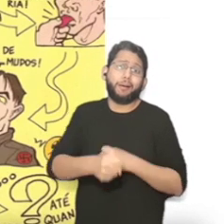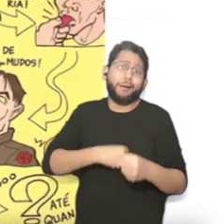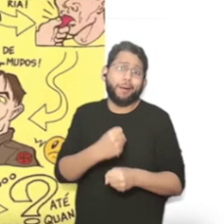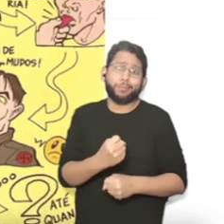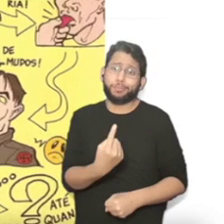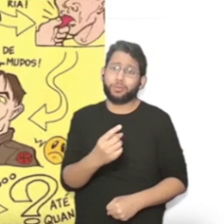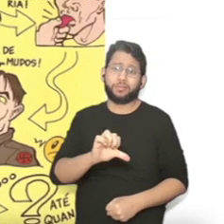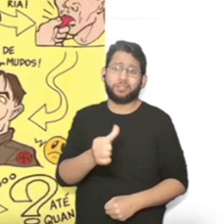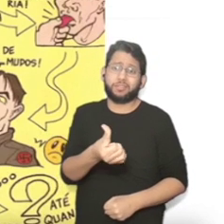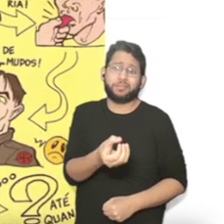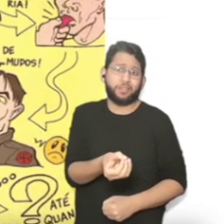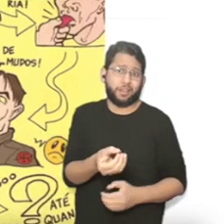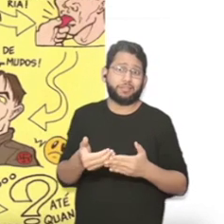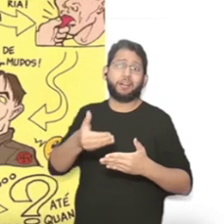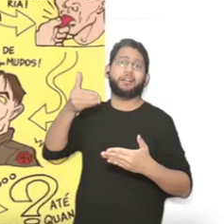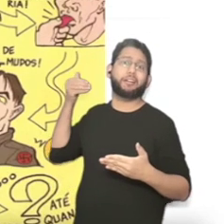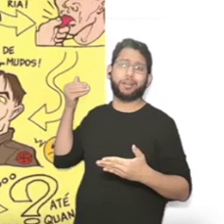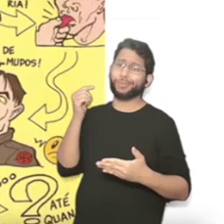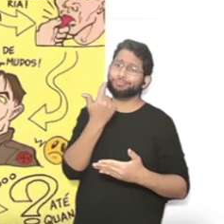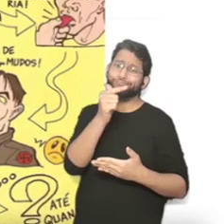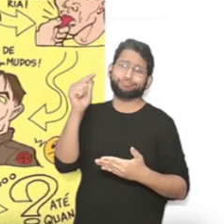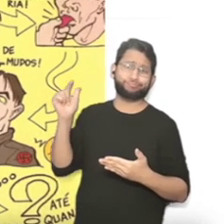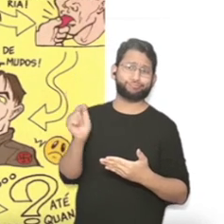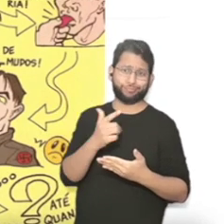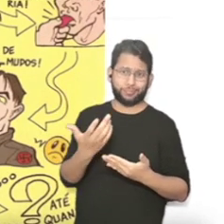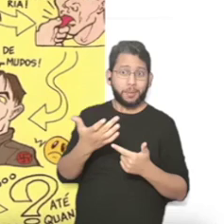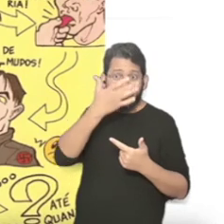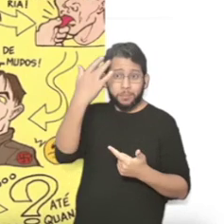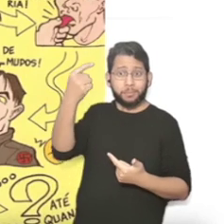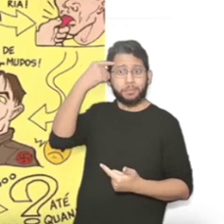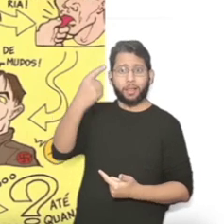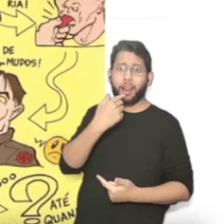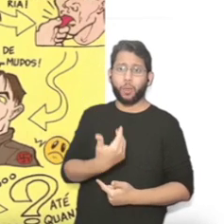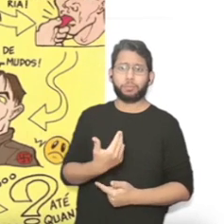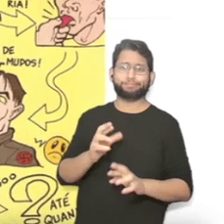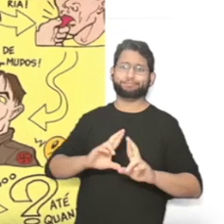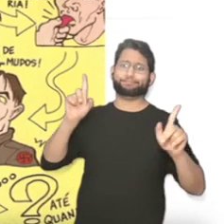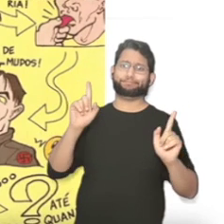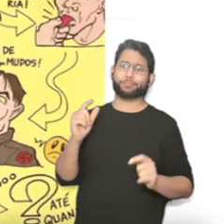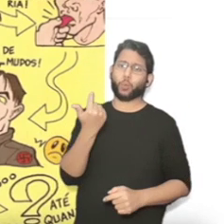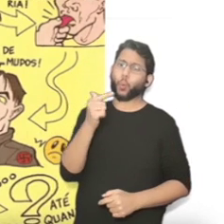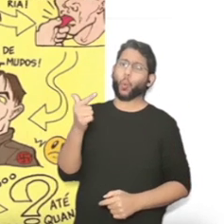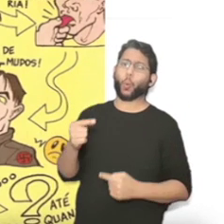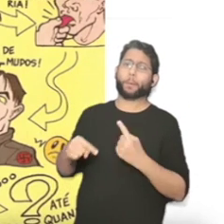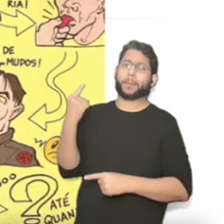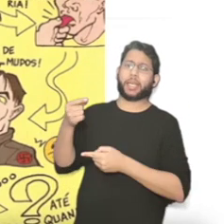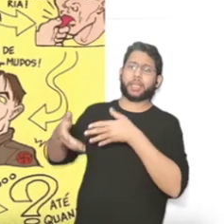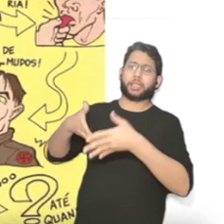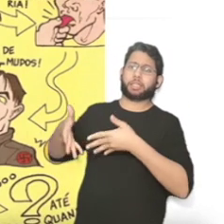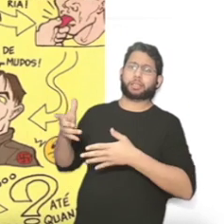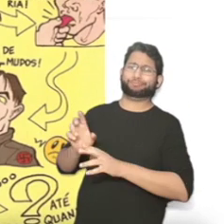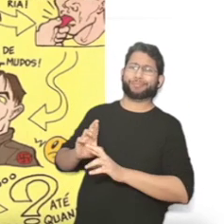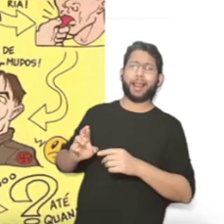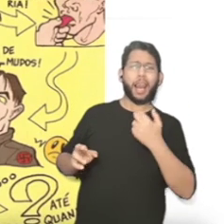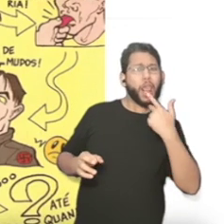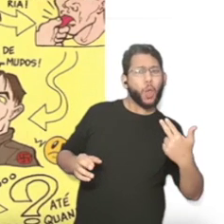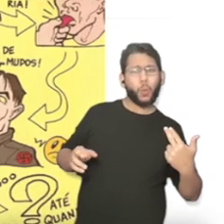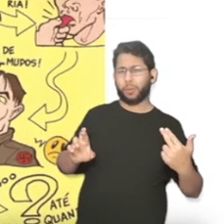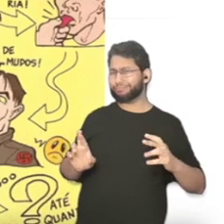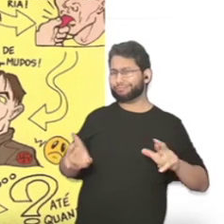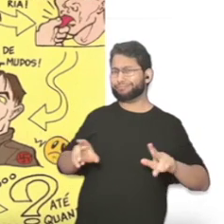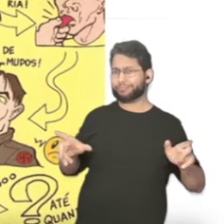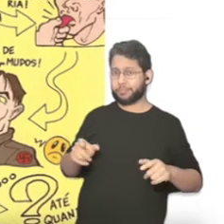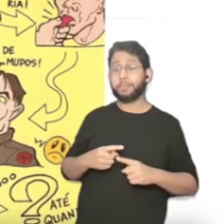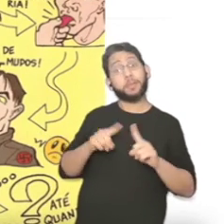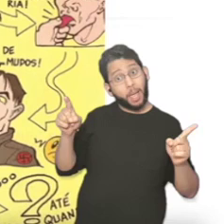só fechando esse parênteses, voltamos então para relembrar que esse período foi um curto apogeu para os surdos, porque eles conseguiram utilizar a língua de